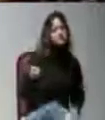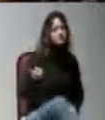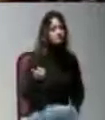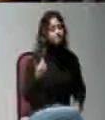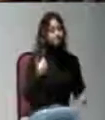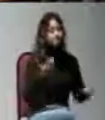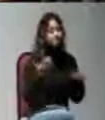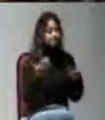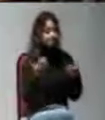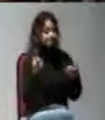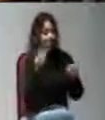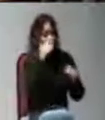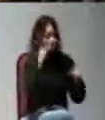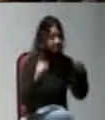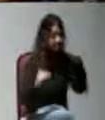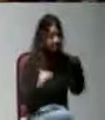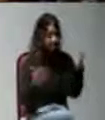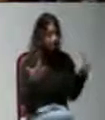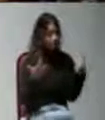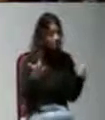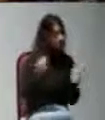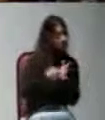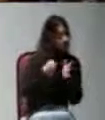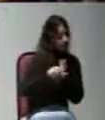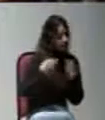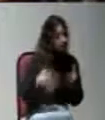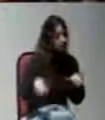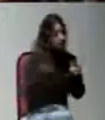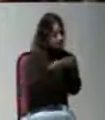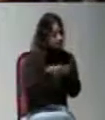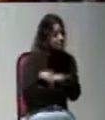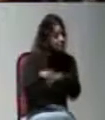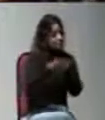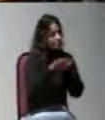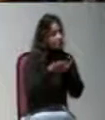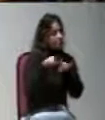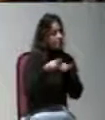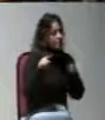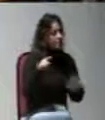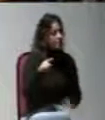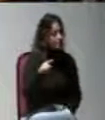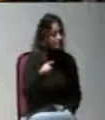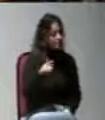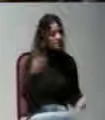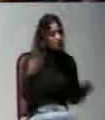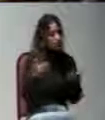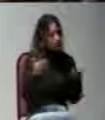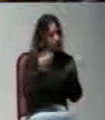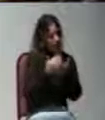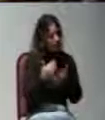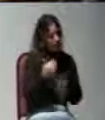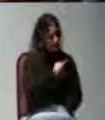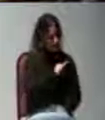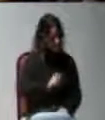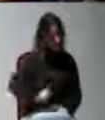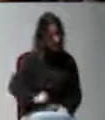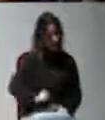igualdade entre todos, acabando as prerrogativas dos estamentos e inaugurando o império do